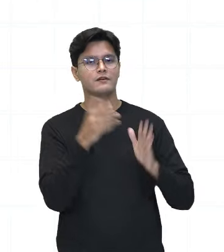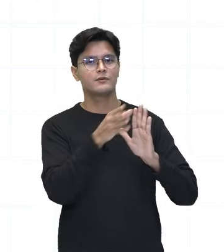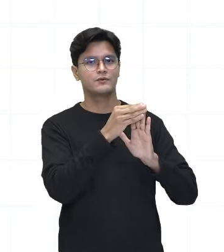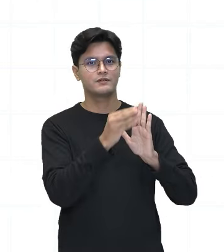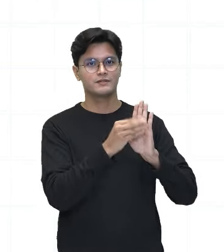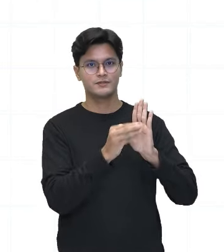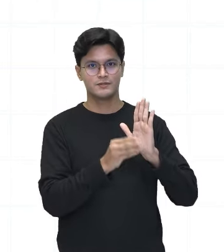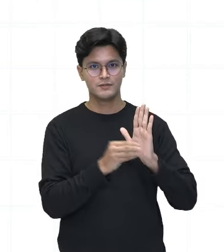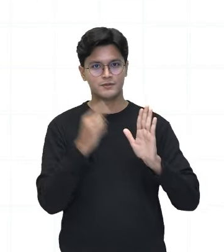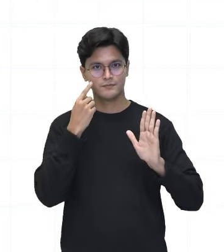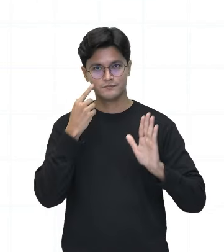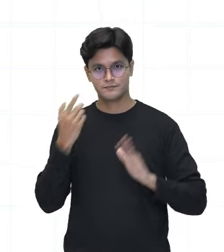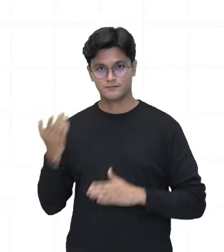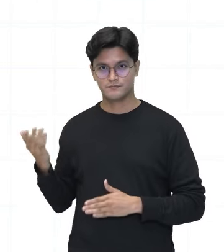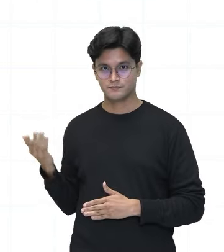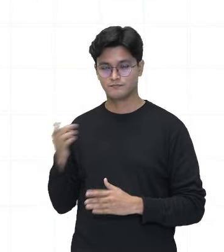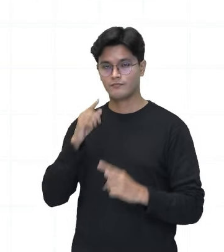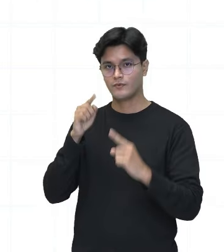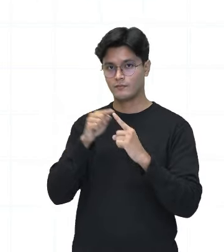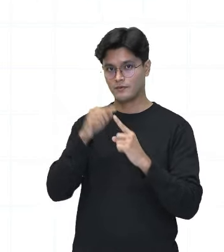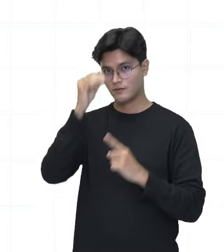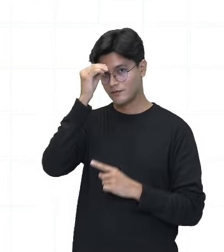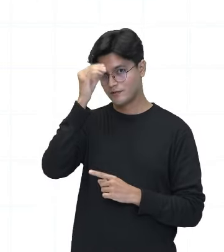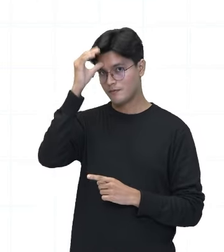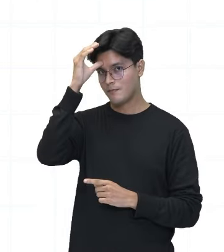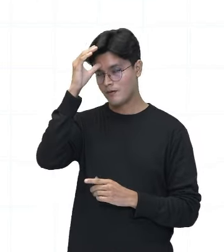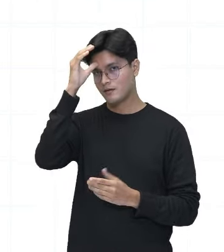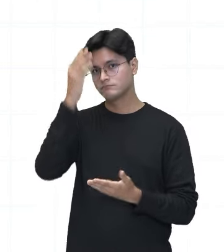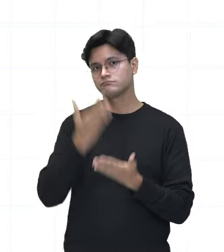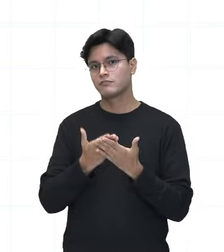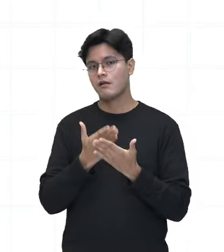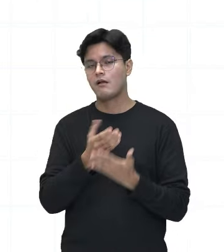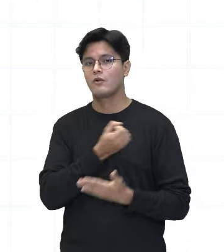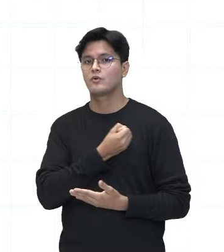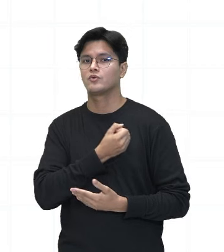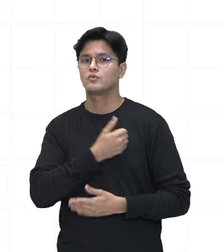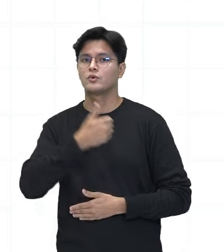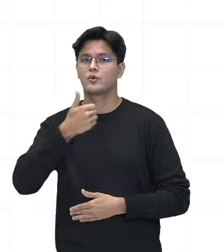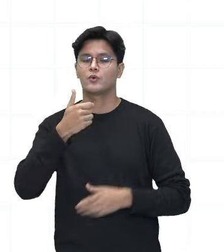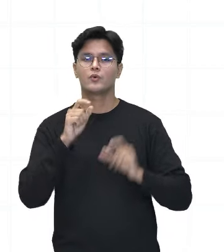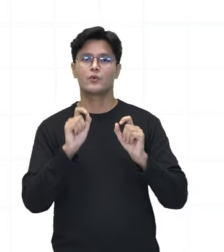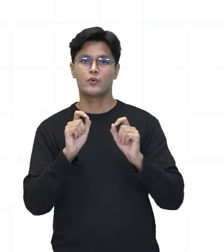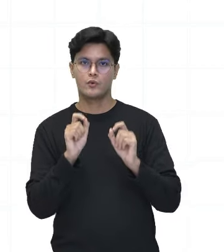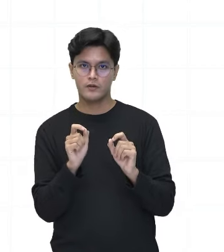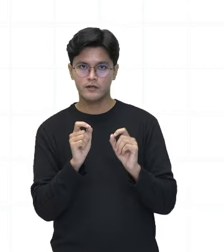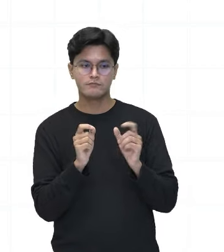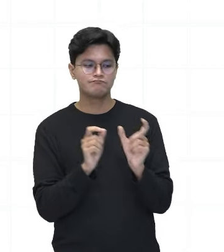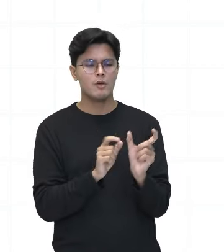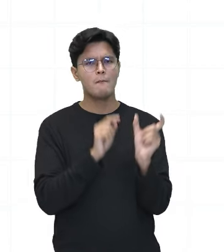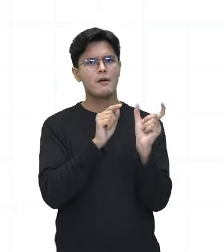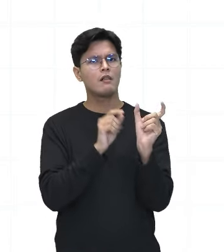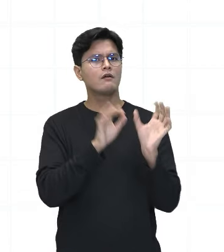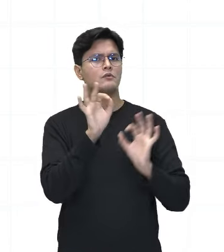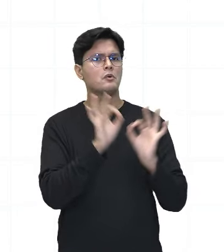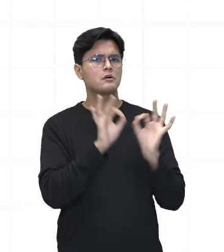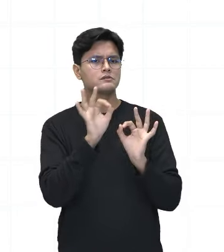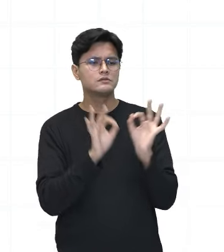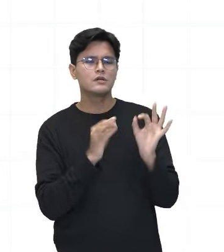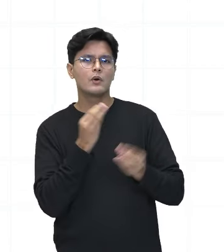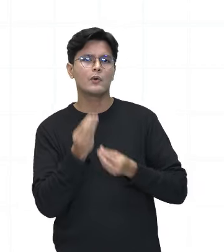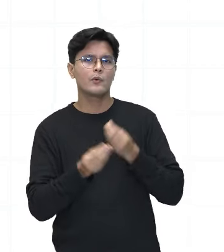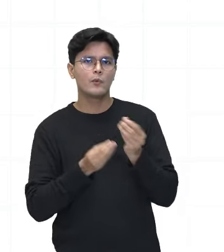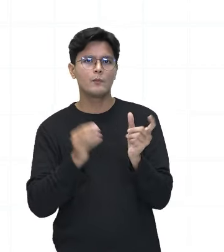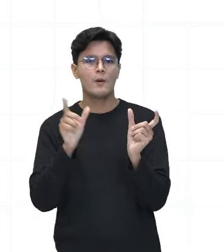Então, o objeto de conhecimento da aula 1 é a formação de palavras, prefixos e sufixos.